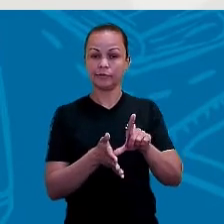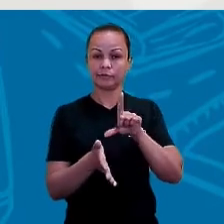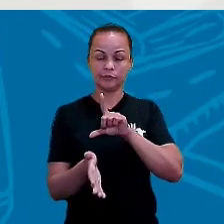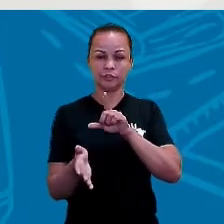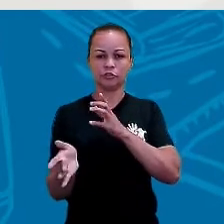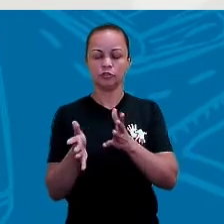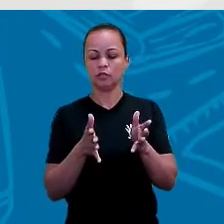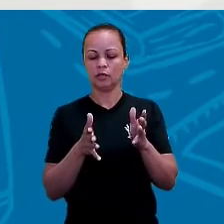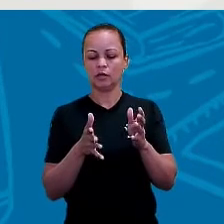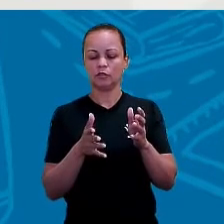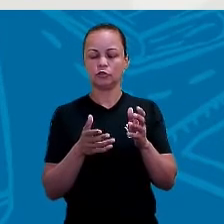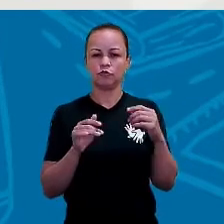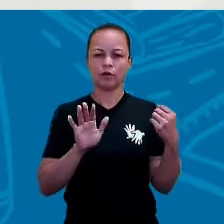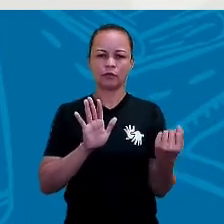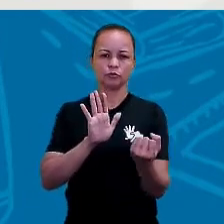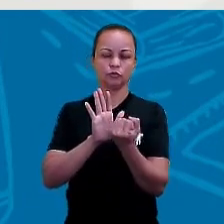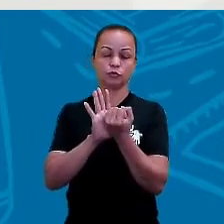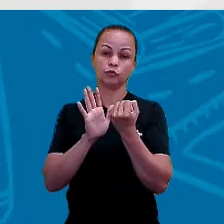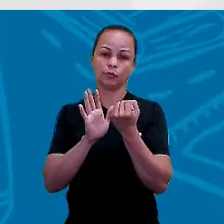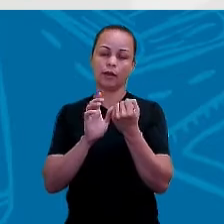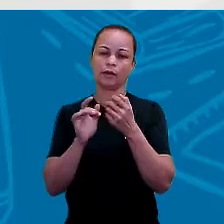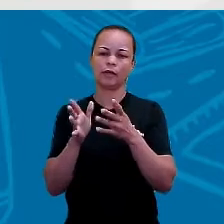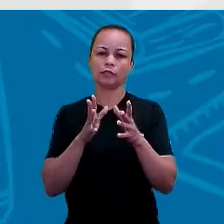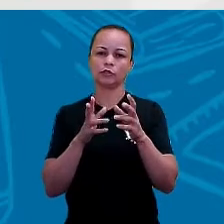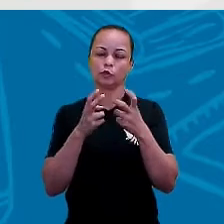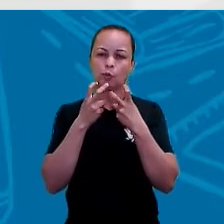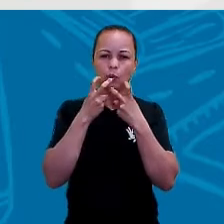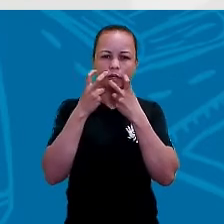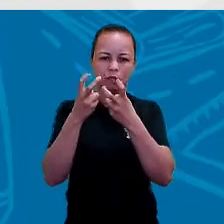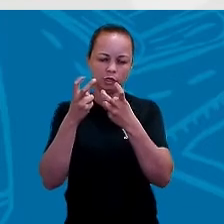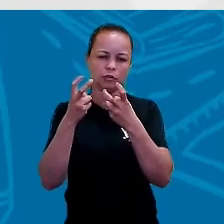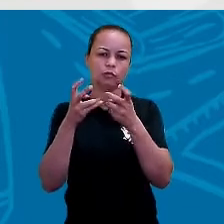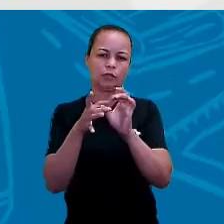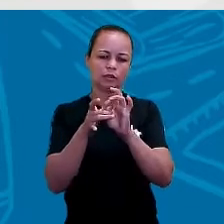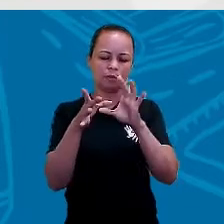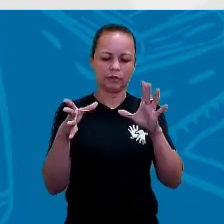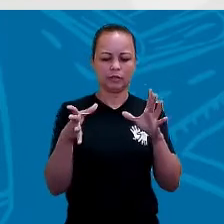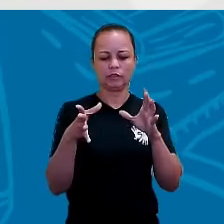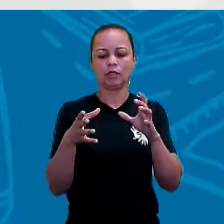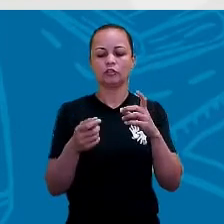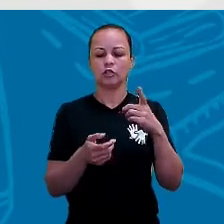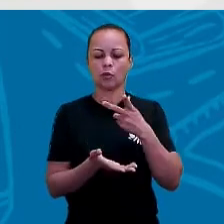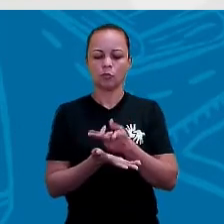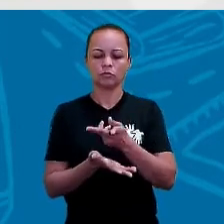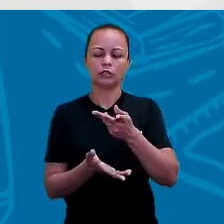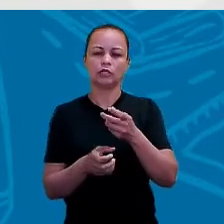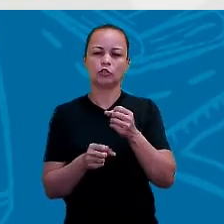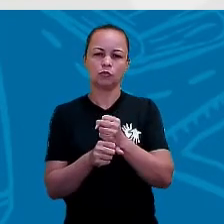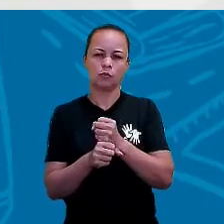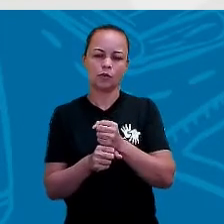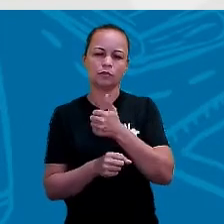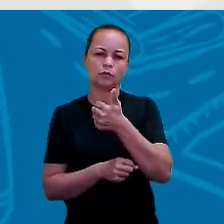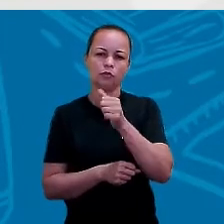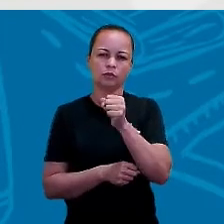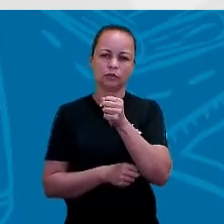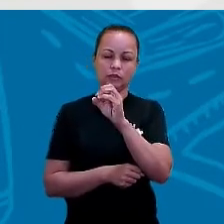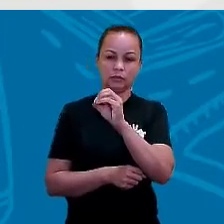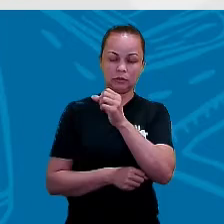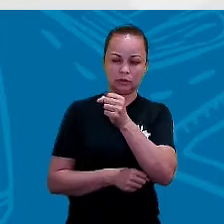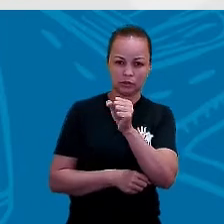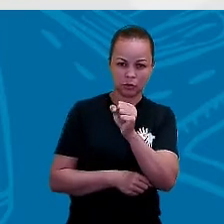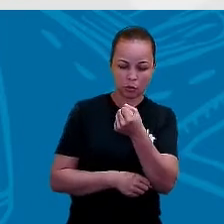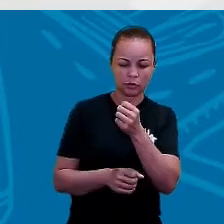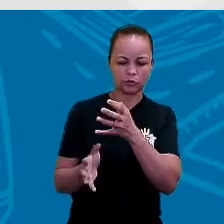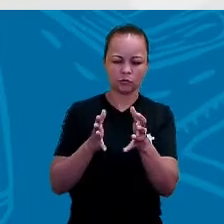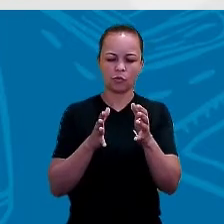fato marcante do grito de independência, mas esse caminho já vem desde 1808, quando a família real